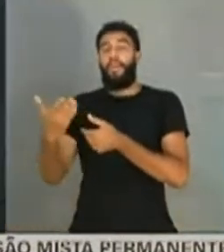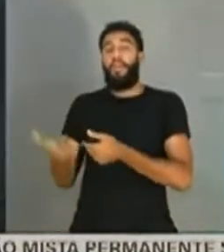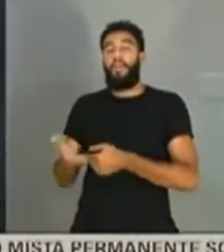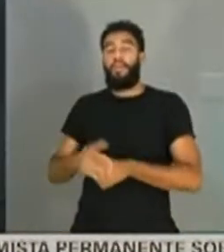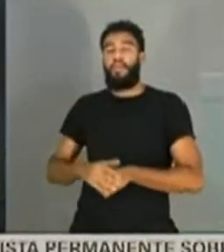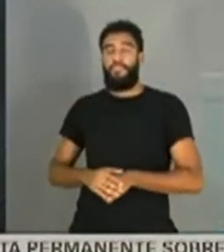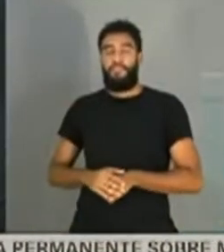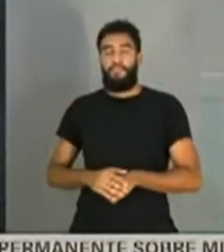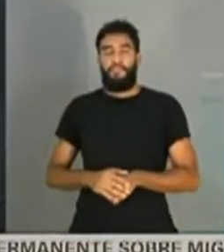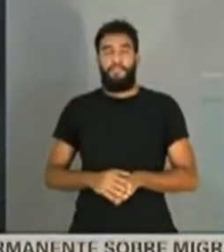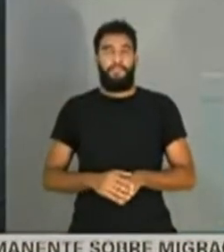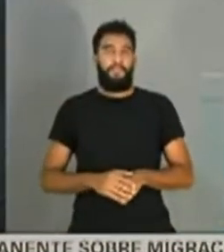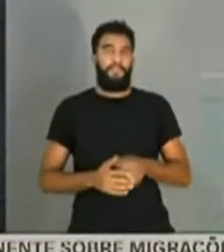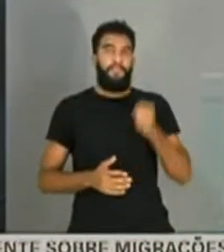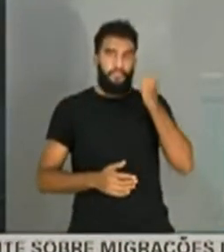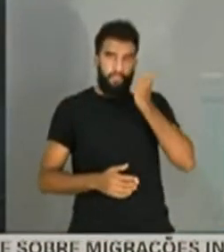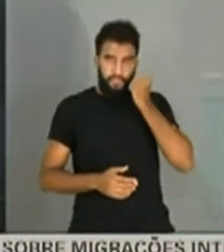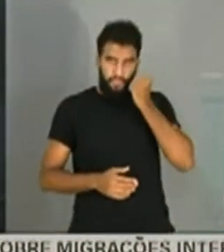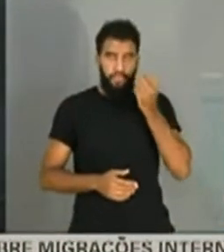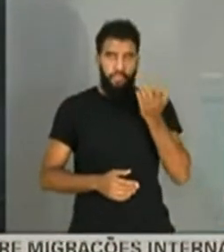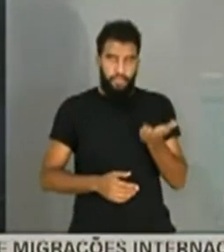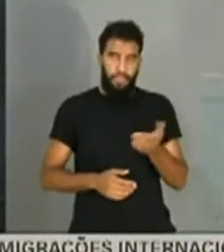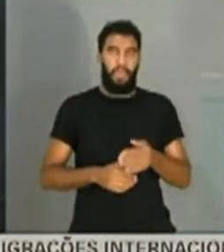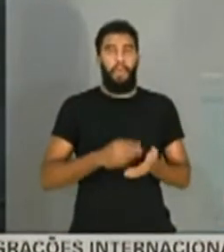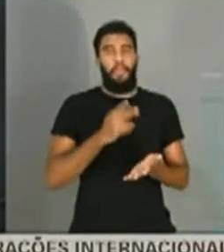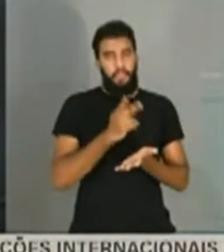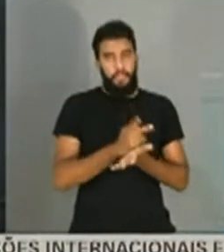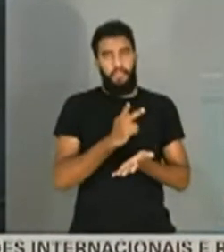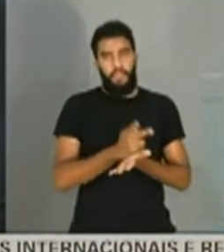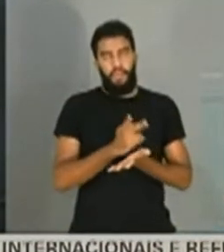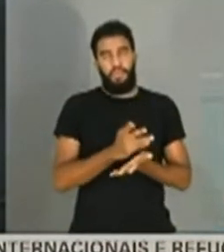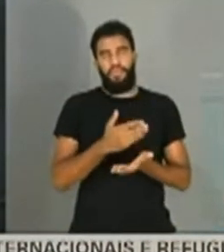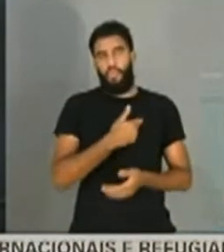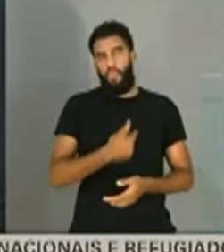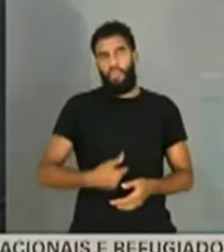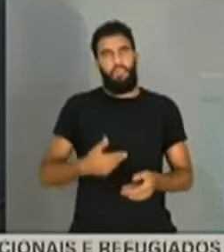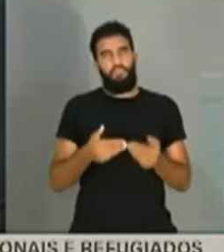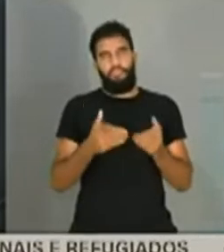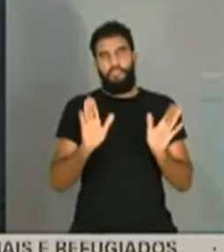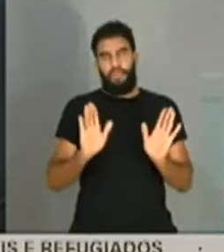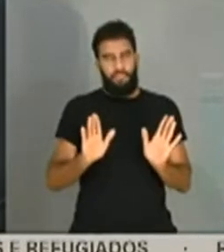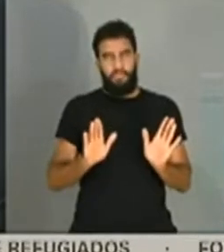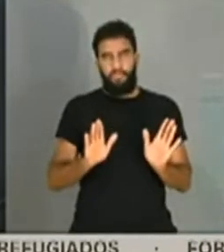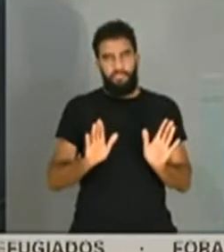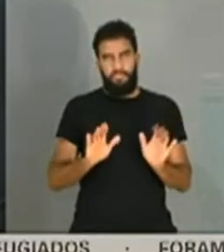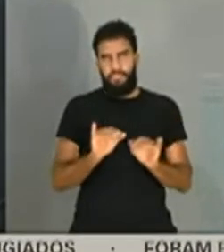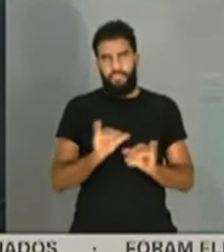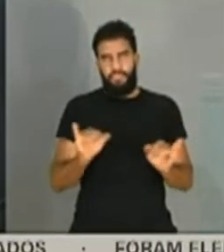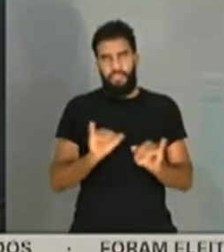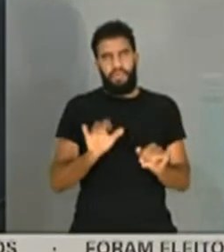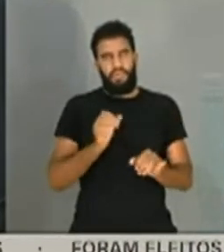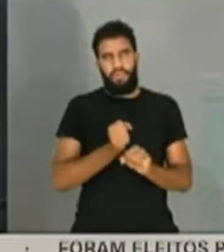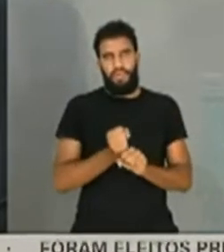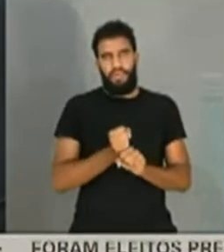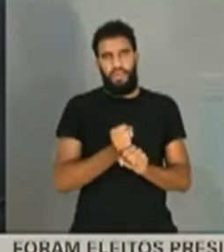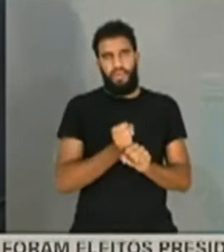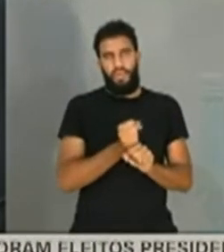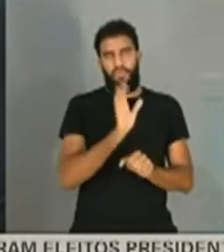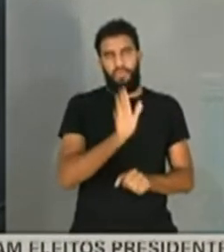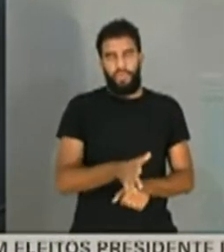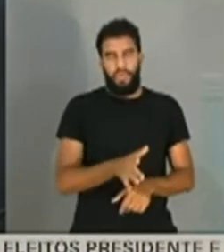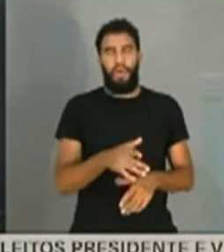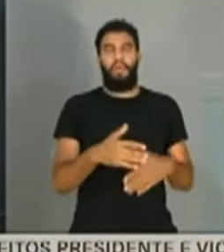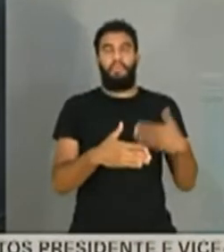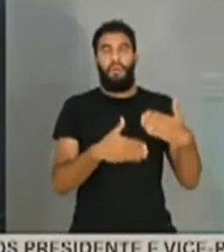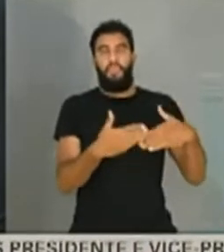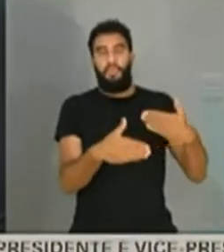Senador, isso, apesar de ser público, tá? Isso há muitos anos que foram adquirindo.